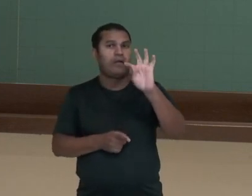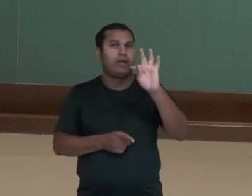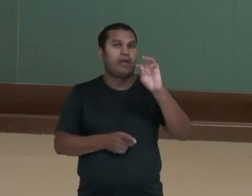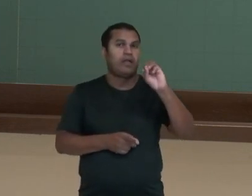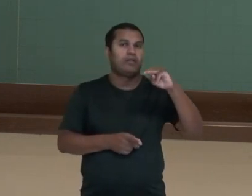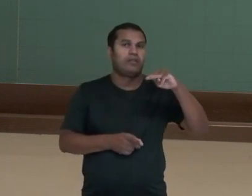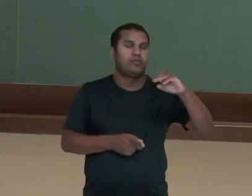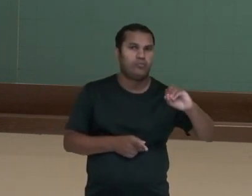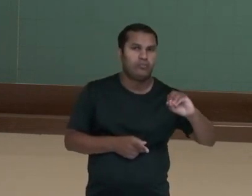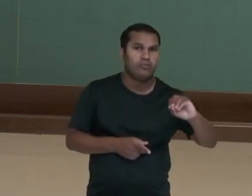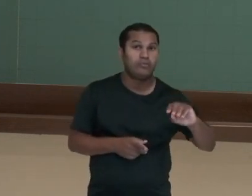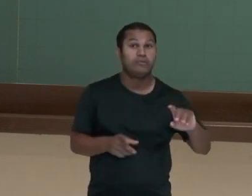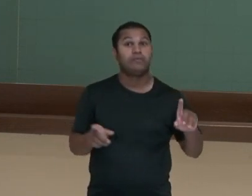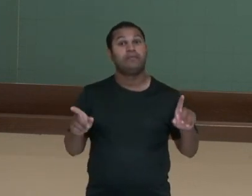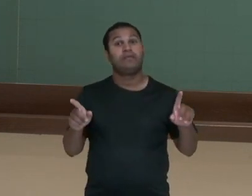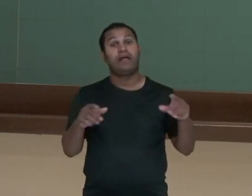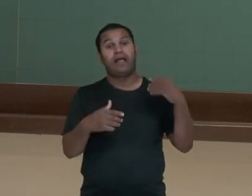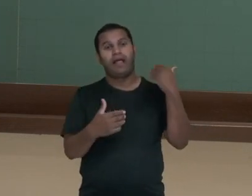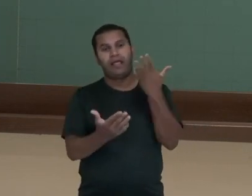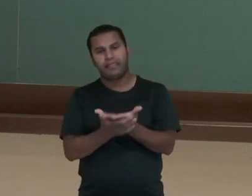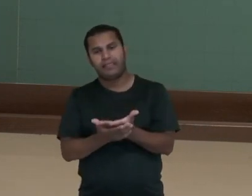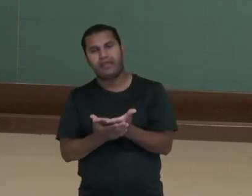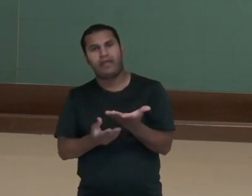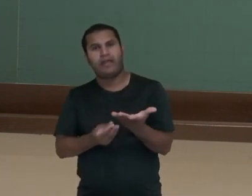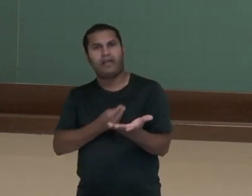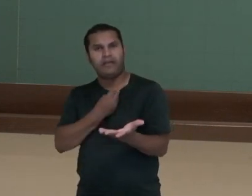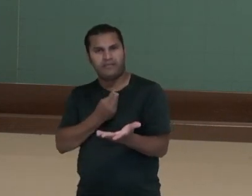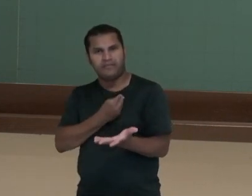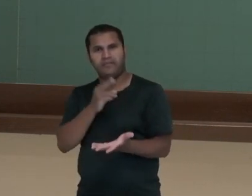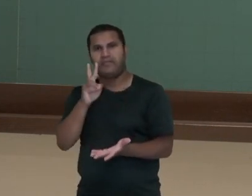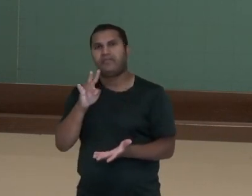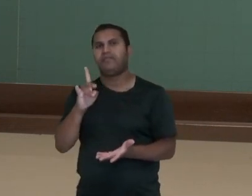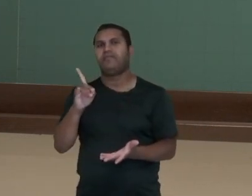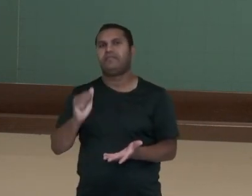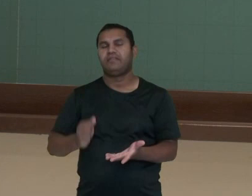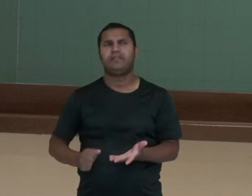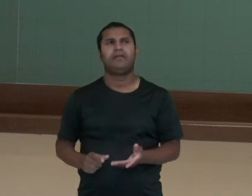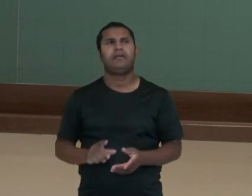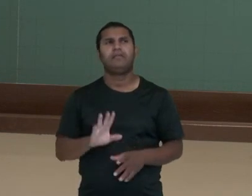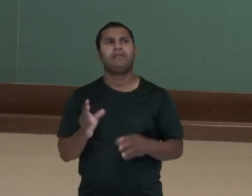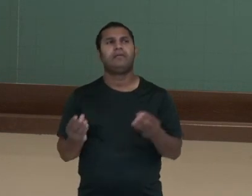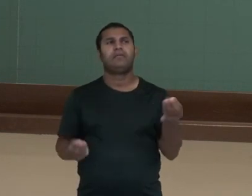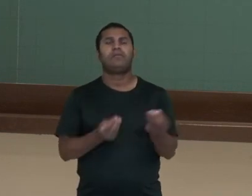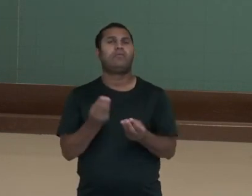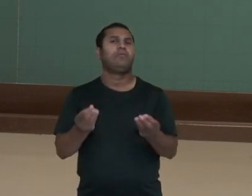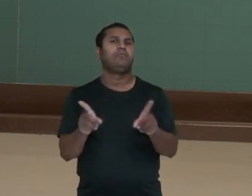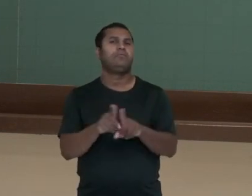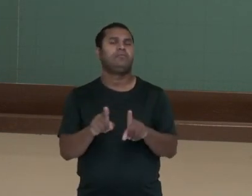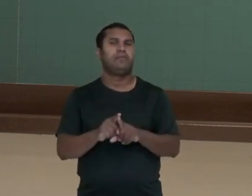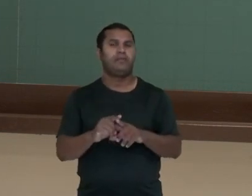vivos, né, o que faz ele ser considerado um ser vivo, né? Metabolismo, crescimento,